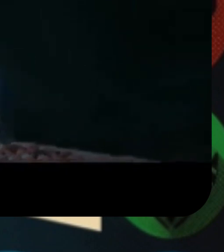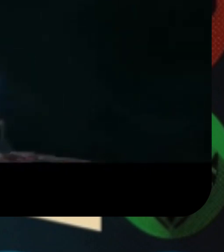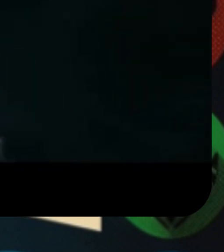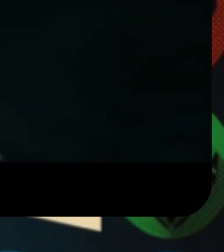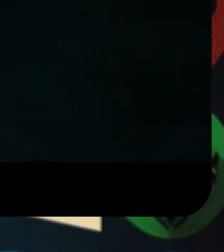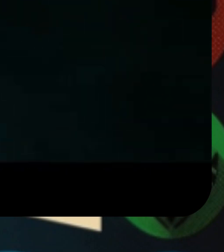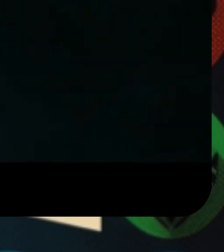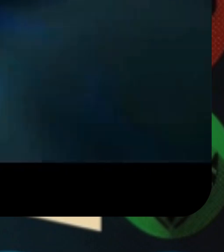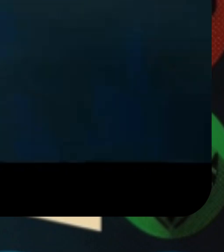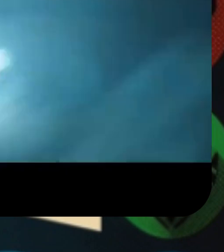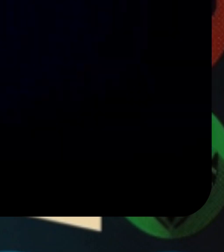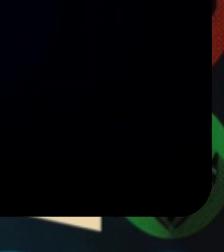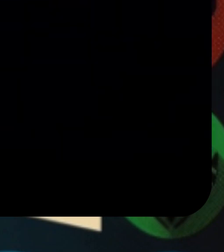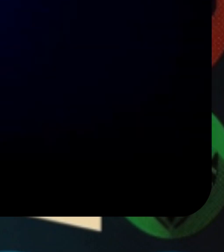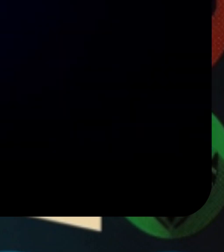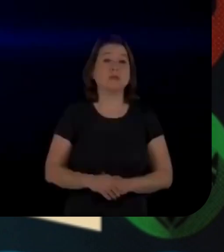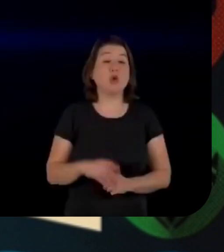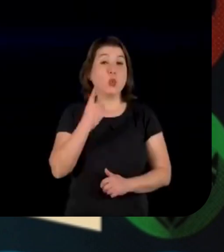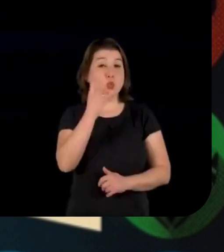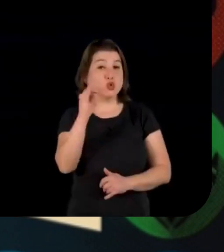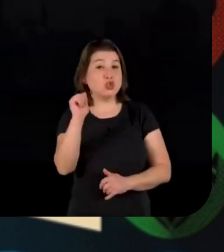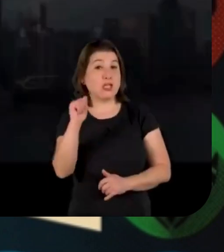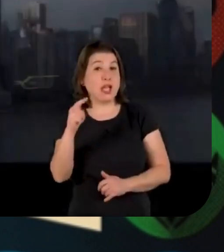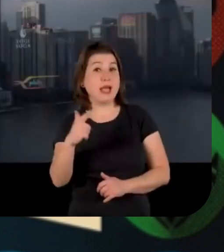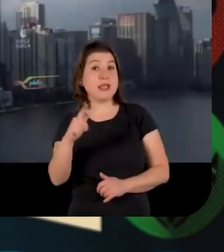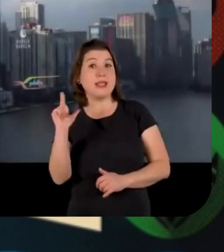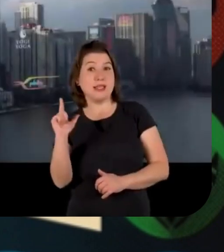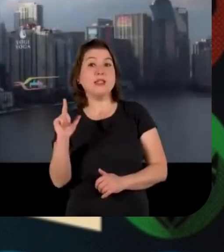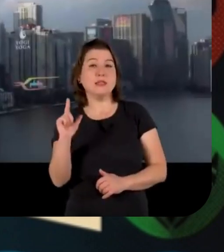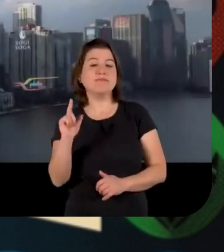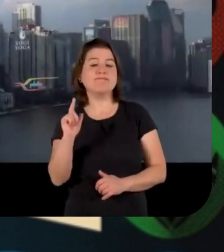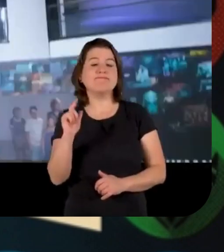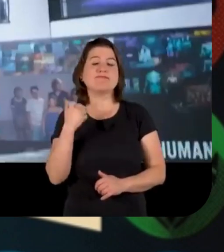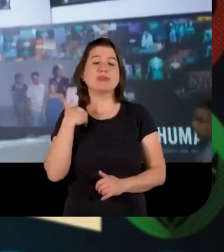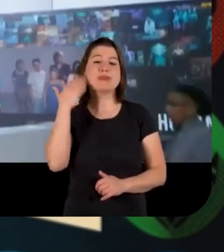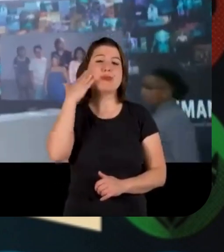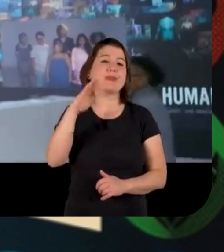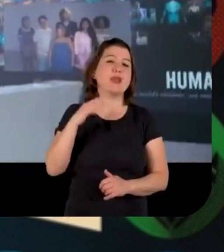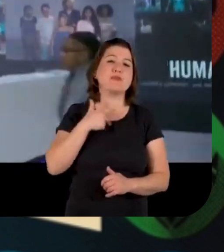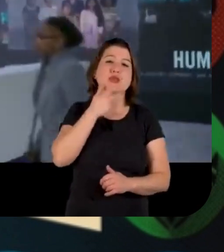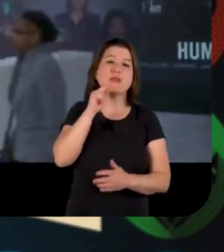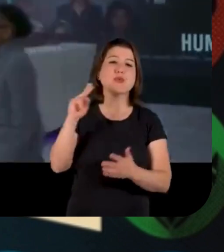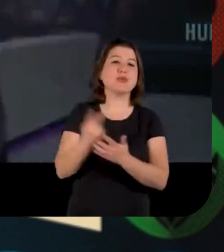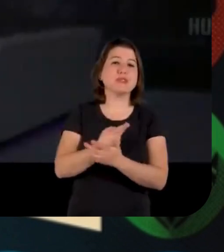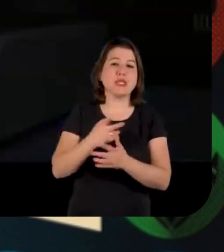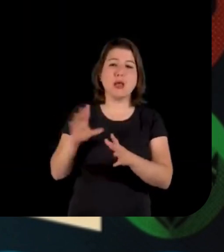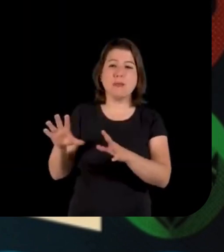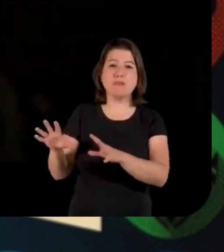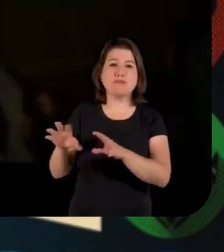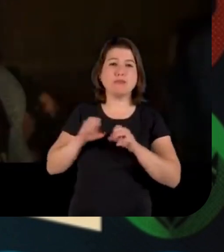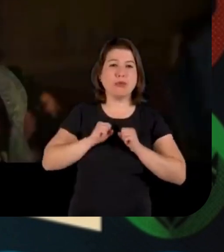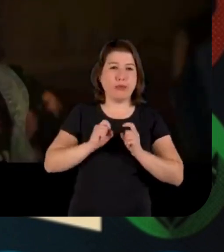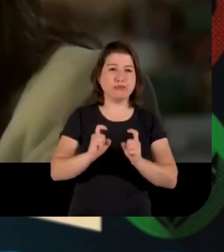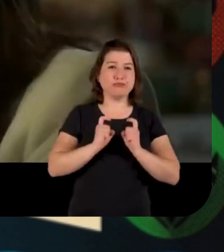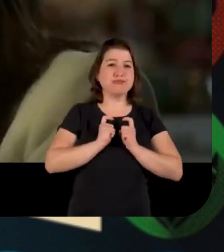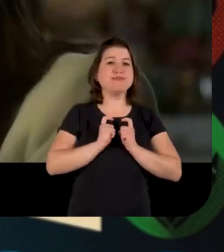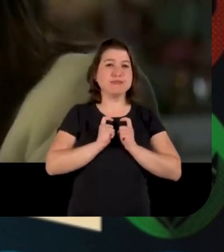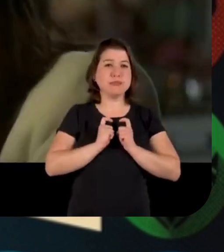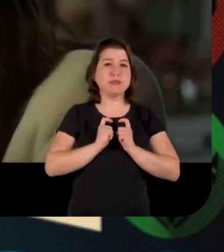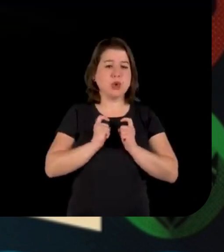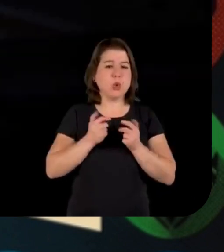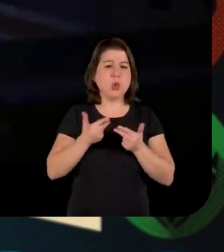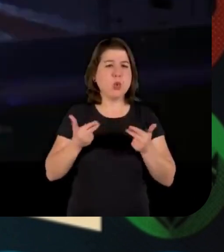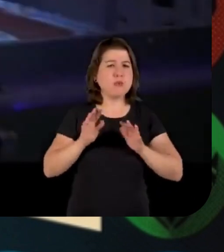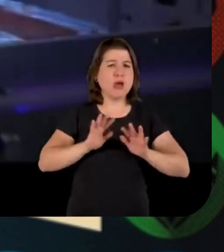a tecnologia. Então eles meio que dividiram o vilão em dois personagens. É, o diferencial desse